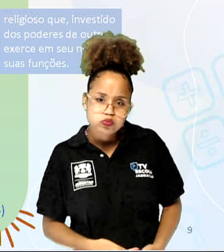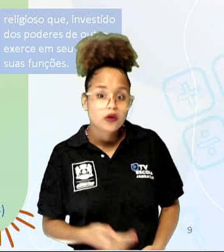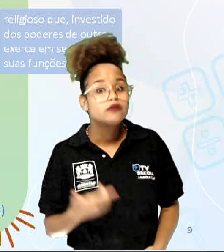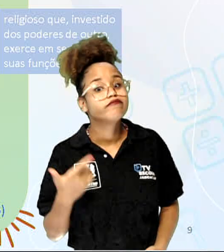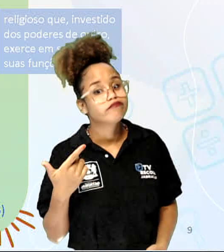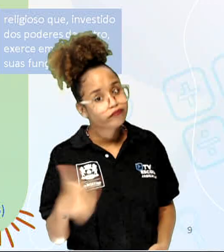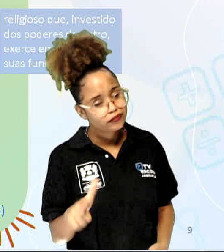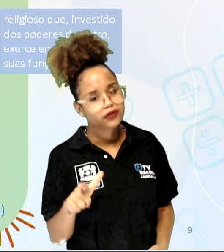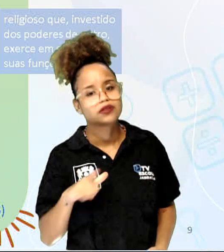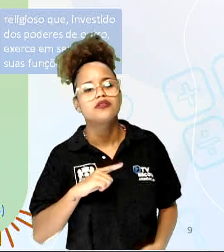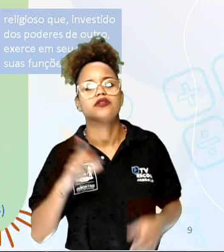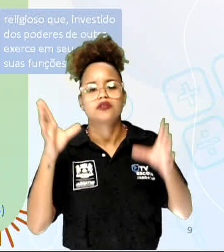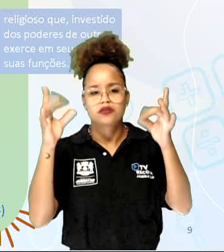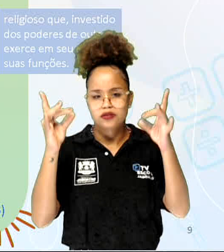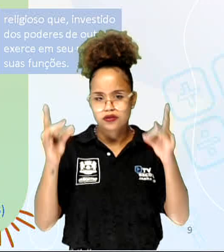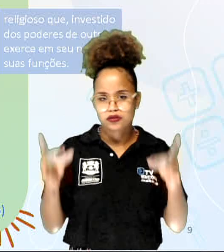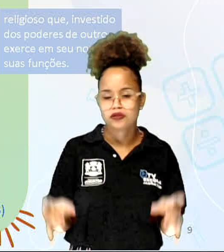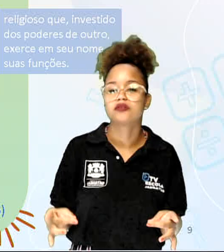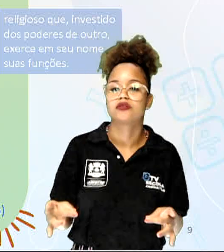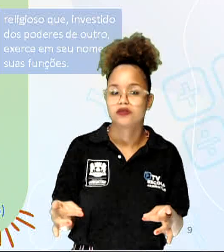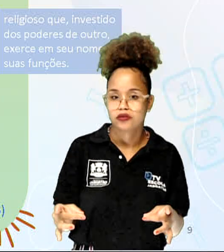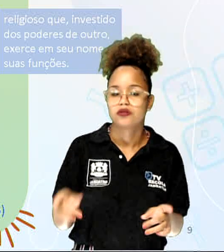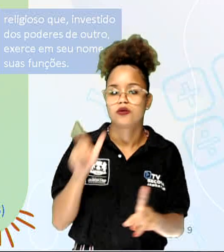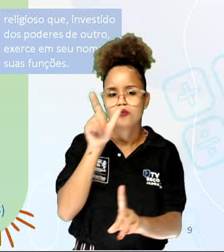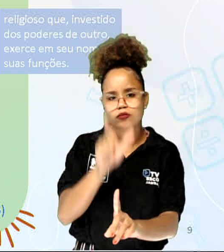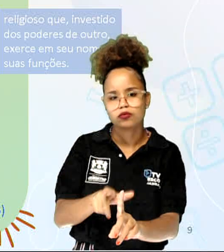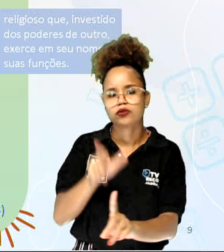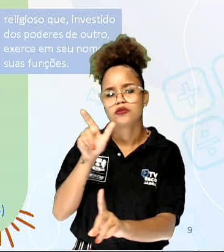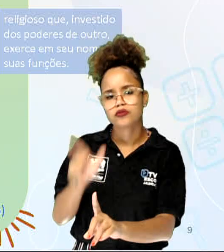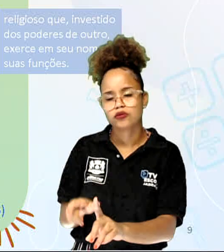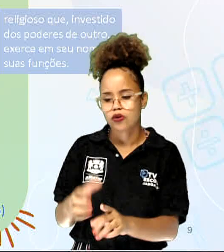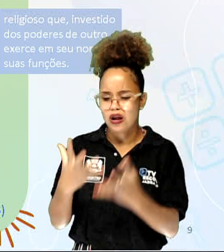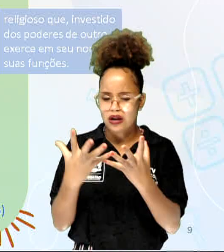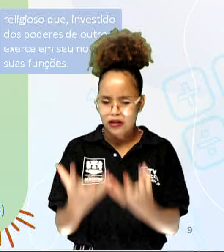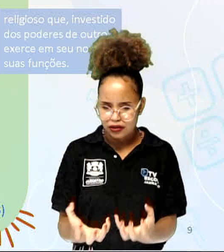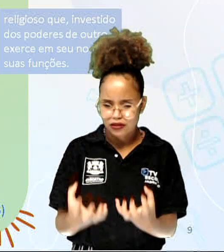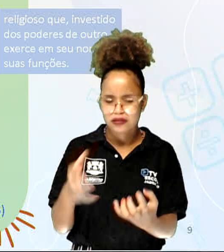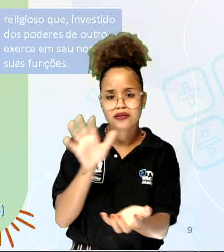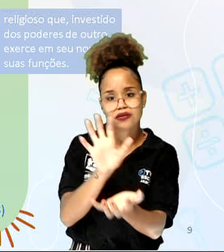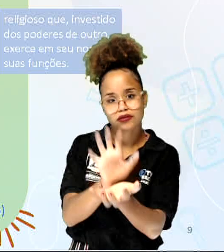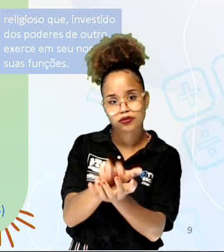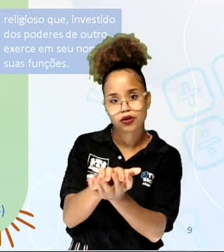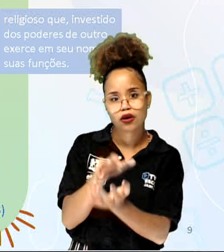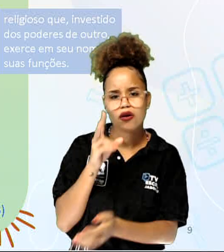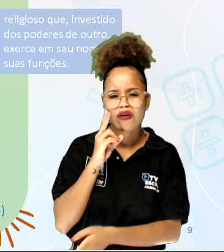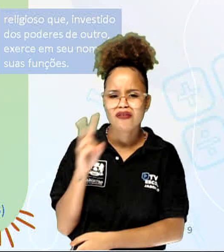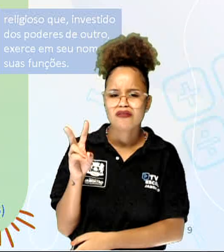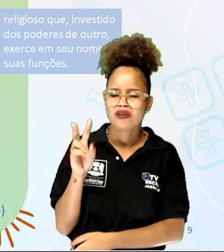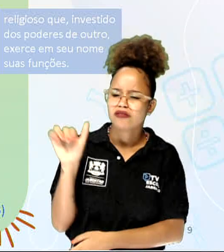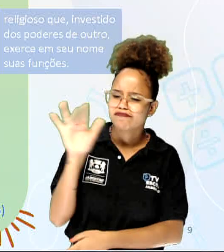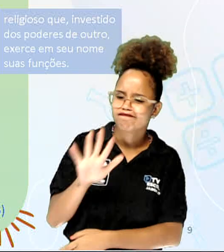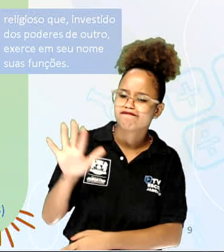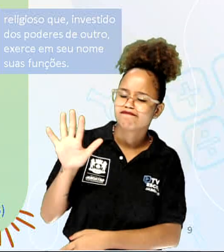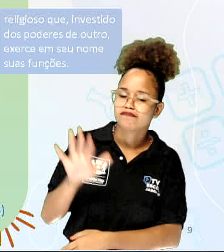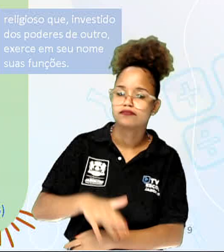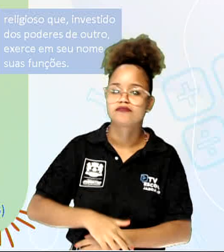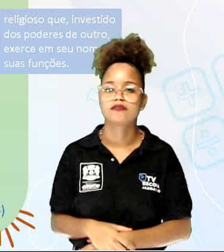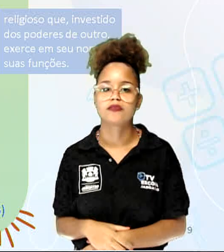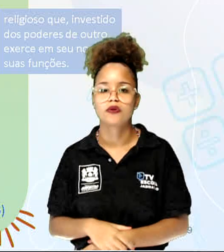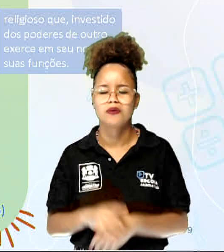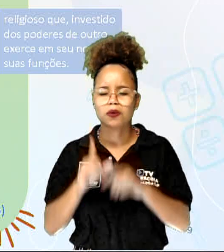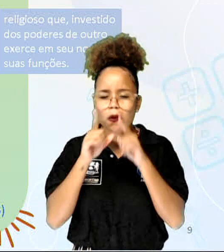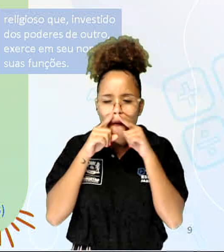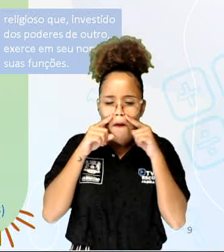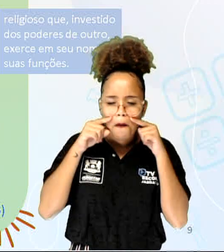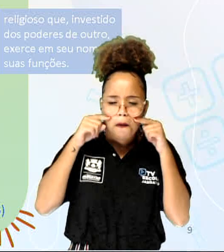a descrição da característica da personagem. Do sertão de Pernambuco. Olha o cenário. Na sua olheira danada